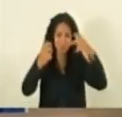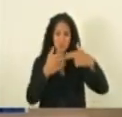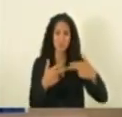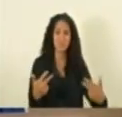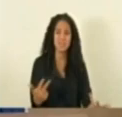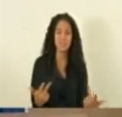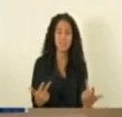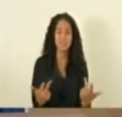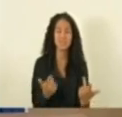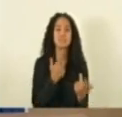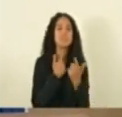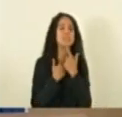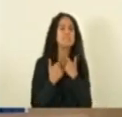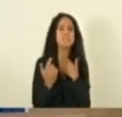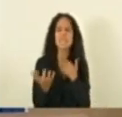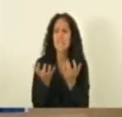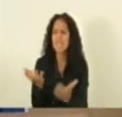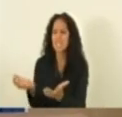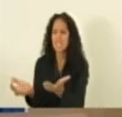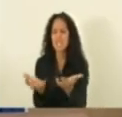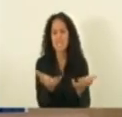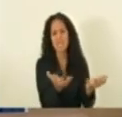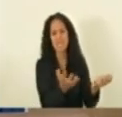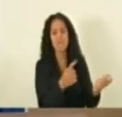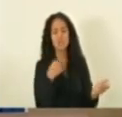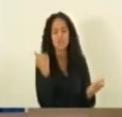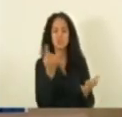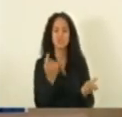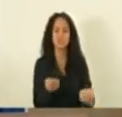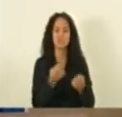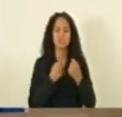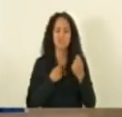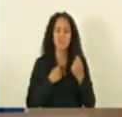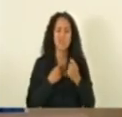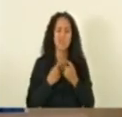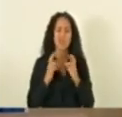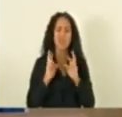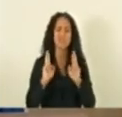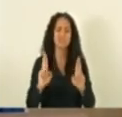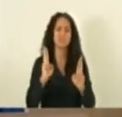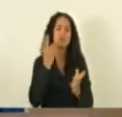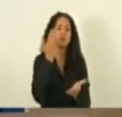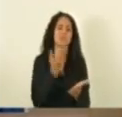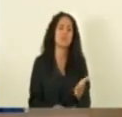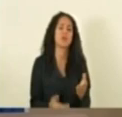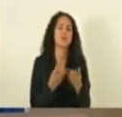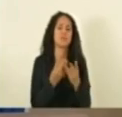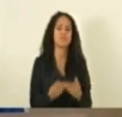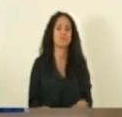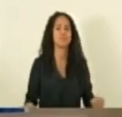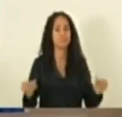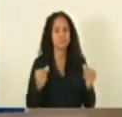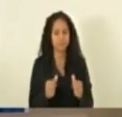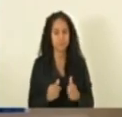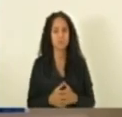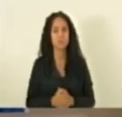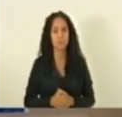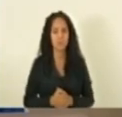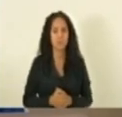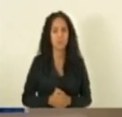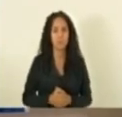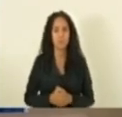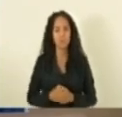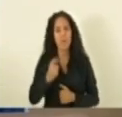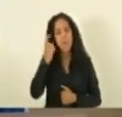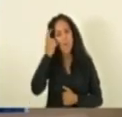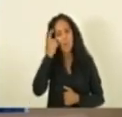violência, de muita ganância, que nos deixa realmente desesperançados. Eu tenho pensado o